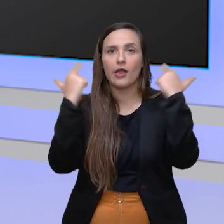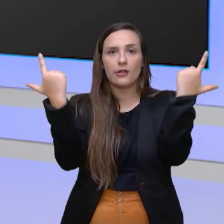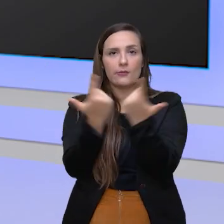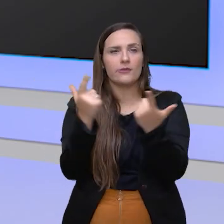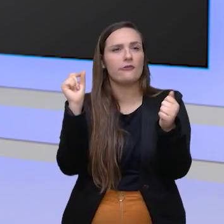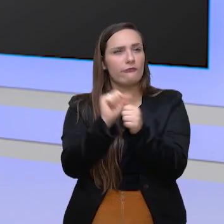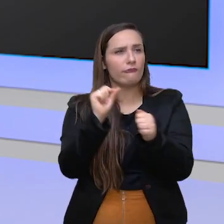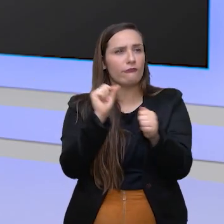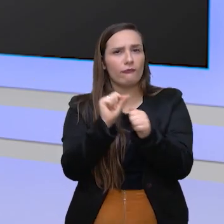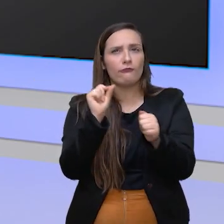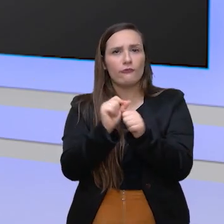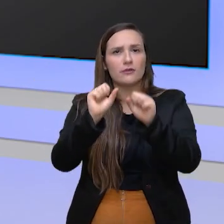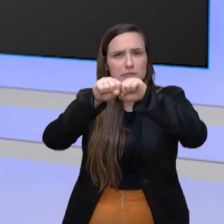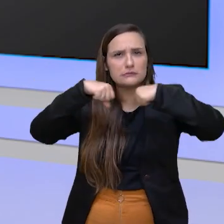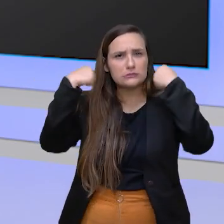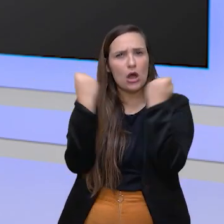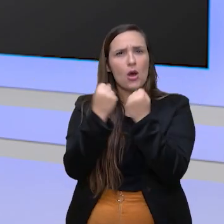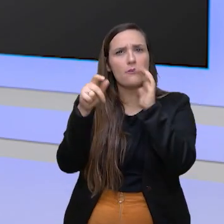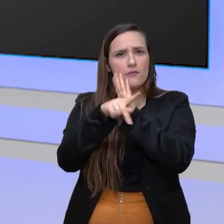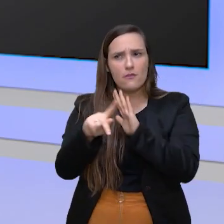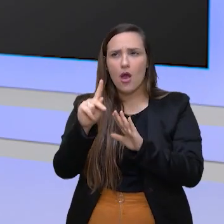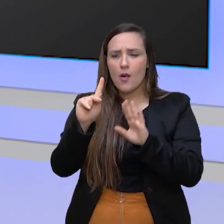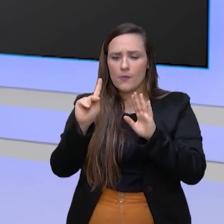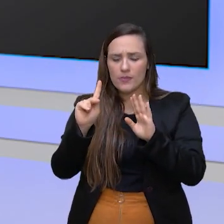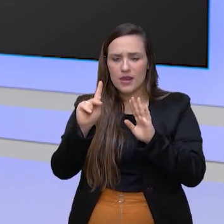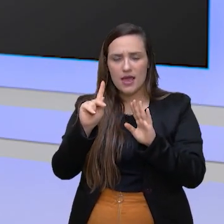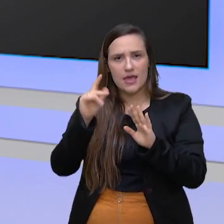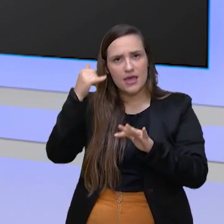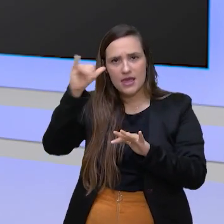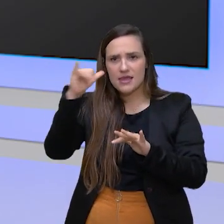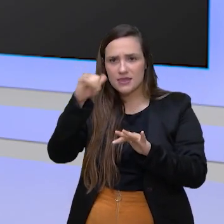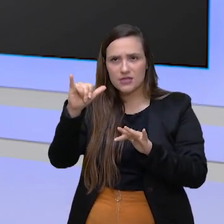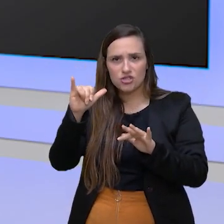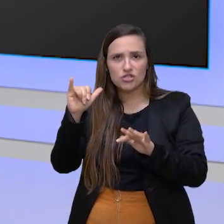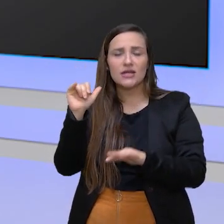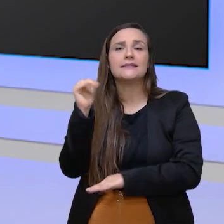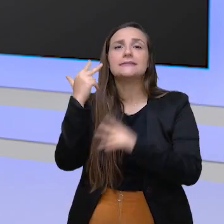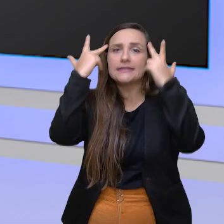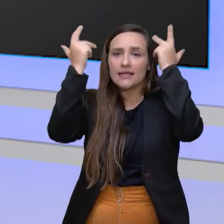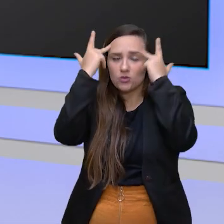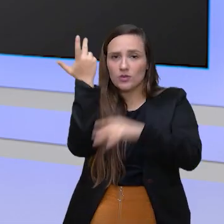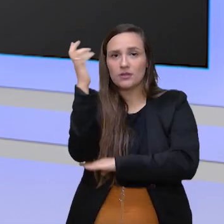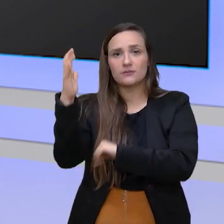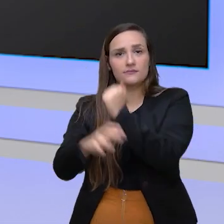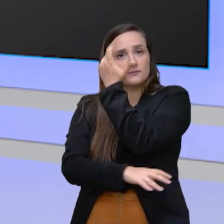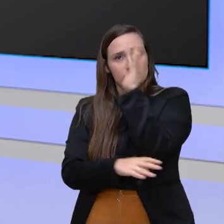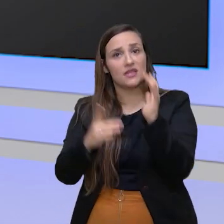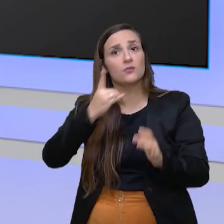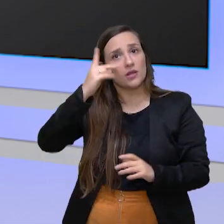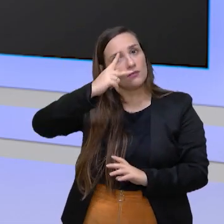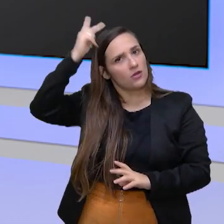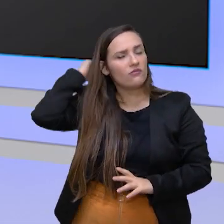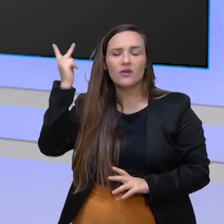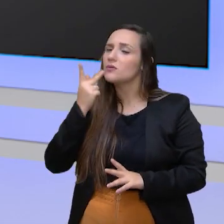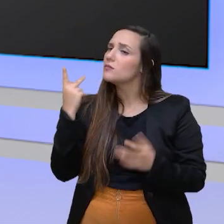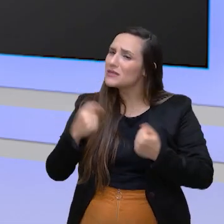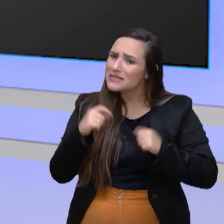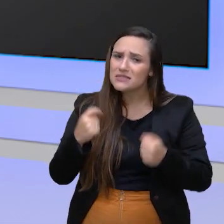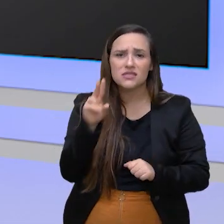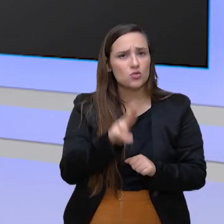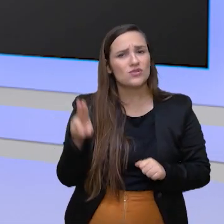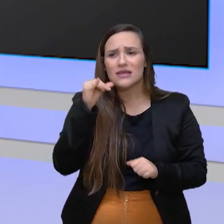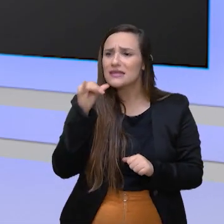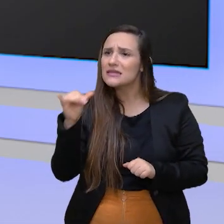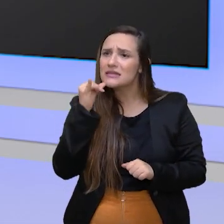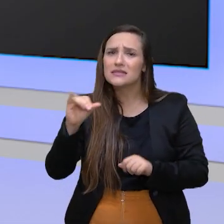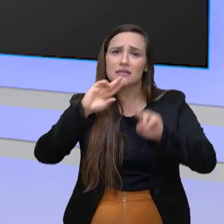A Lemes participa do Simpósio de Bioenergia de Mato Grosso do Sul. O presidente da Casa, deputado Paulo Correia, reforçou a